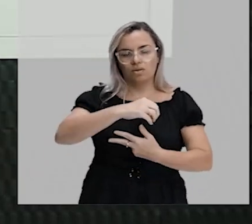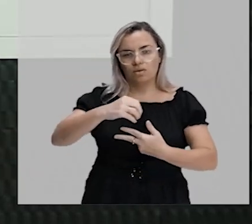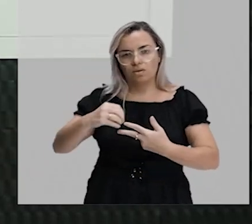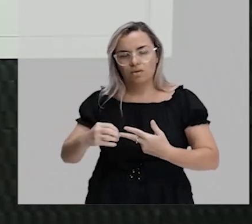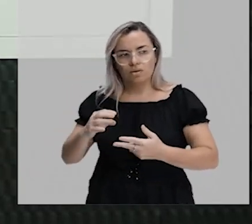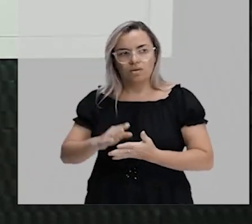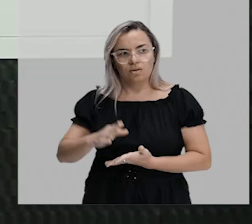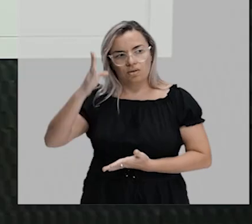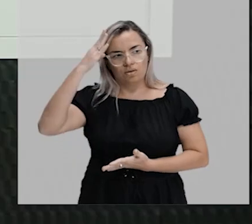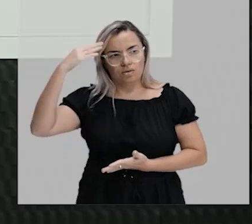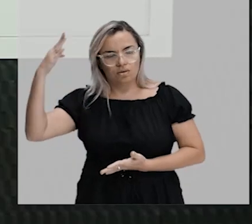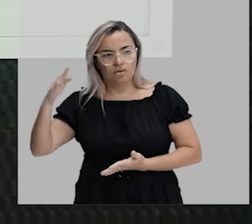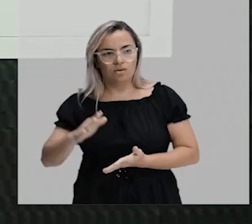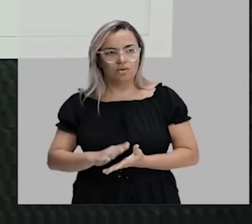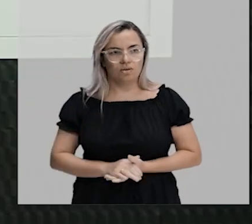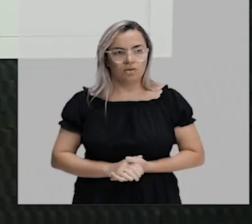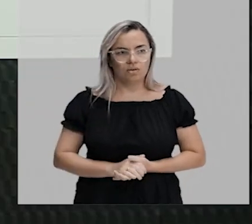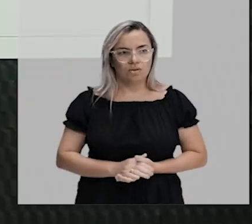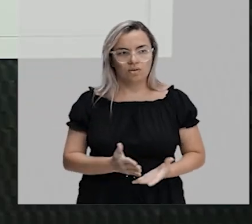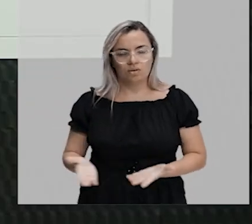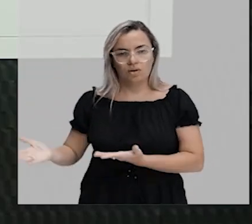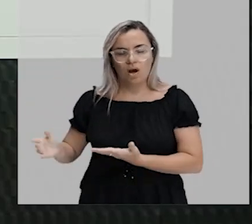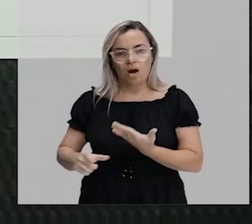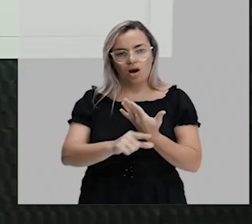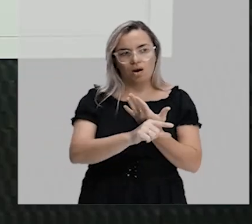A famosa Ética a Nicômaco,